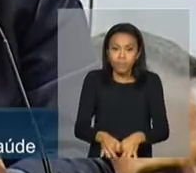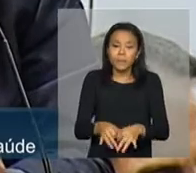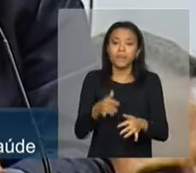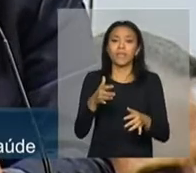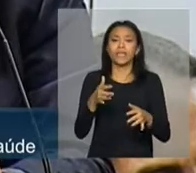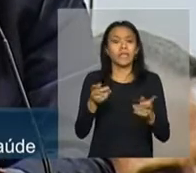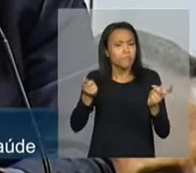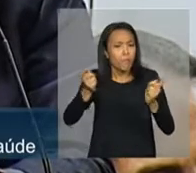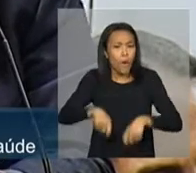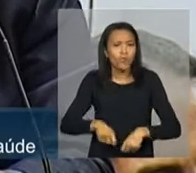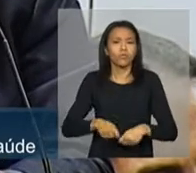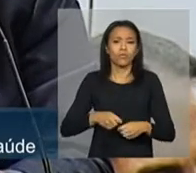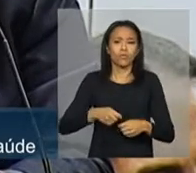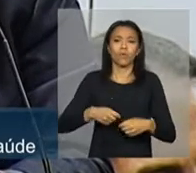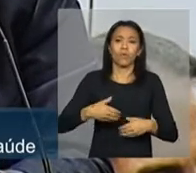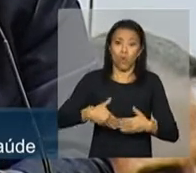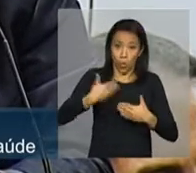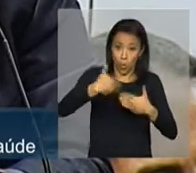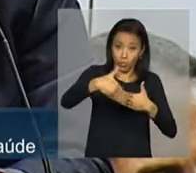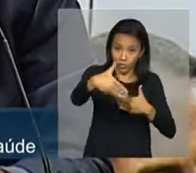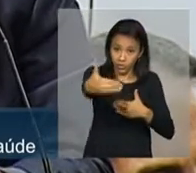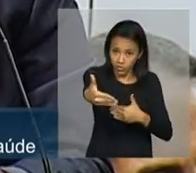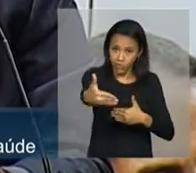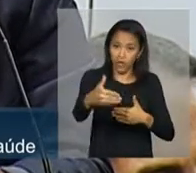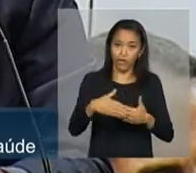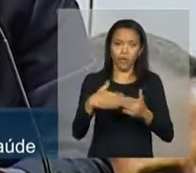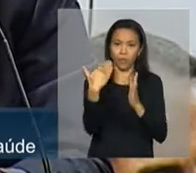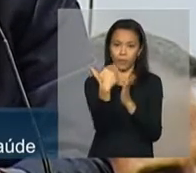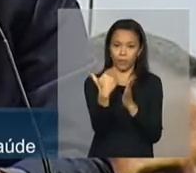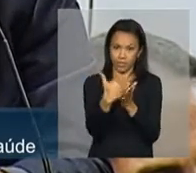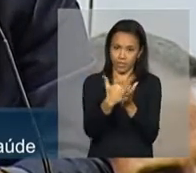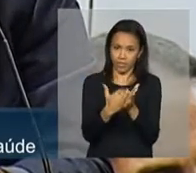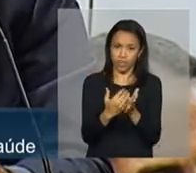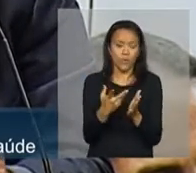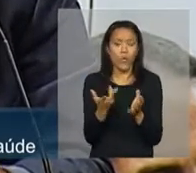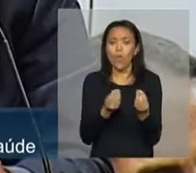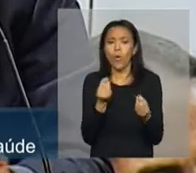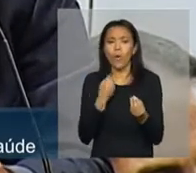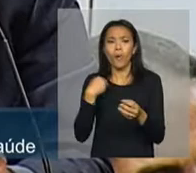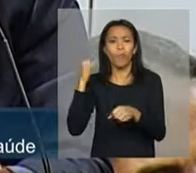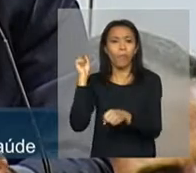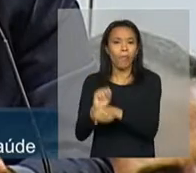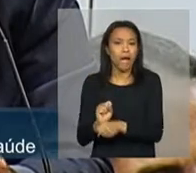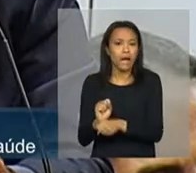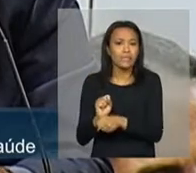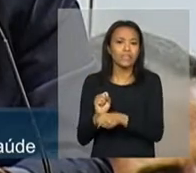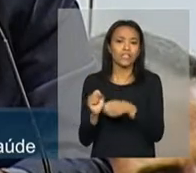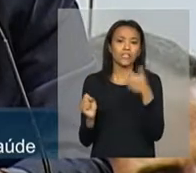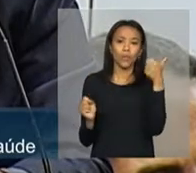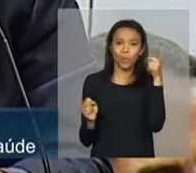possam dar continuidade ao processo de inscrição do momento em que eles pararam para que a gente inclusive ganha algumas etapas